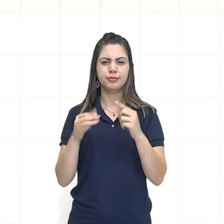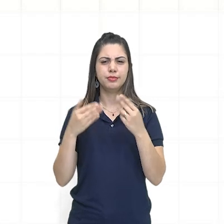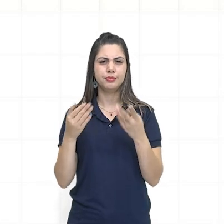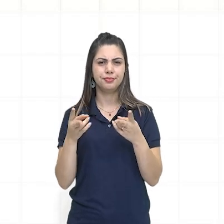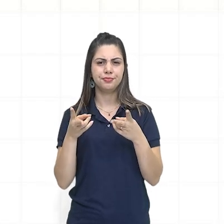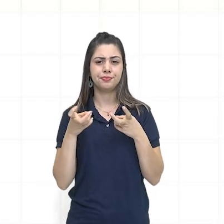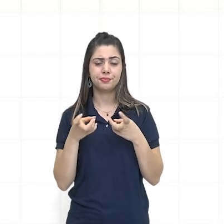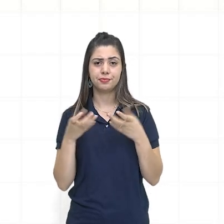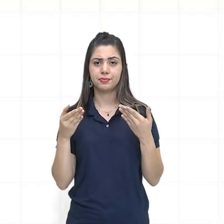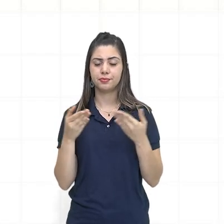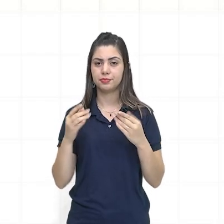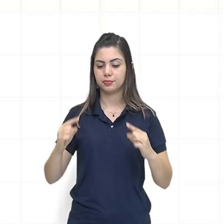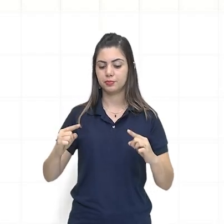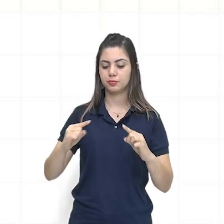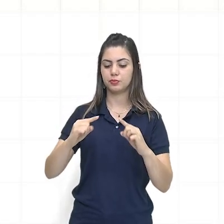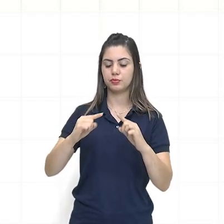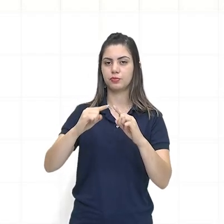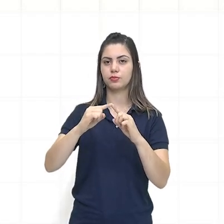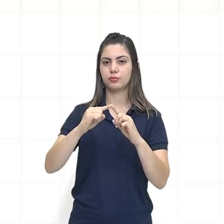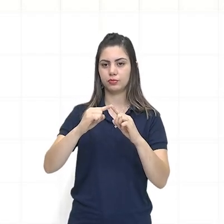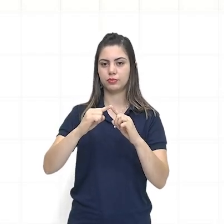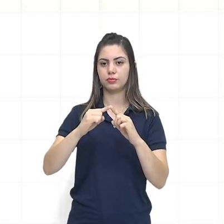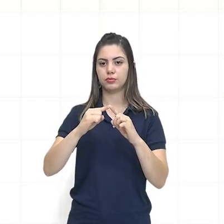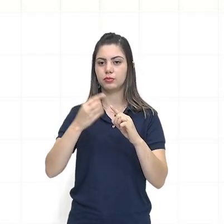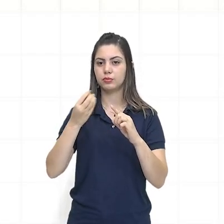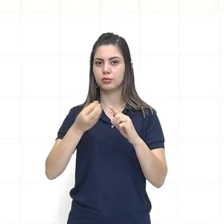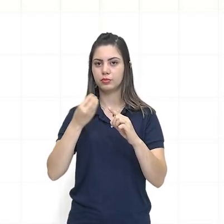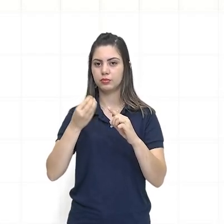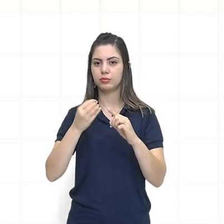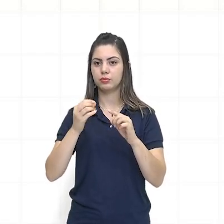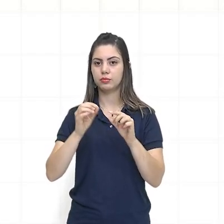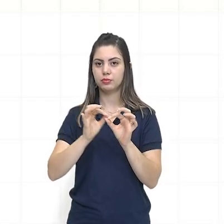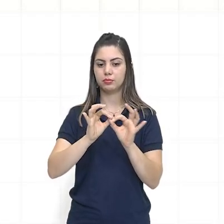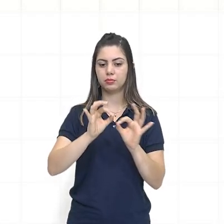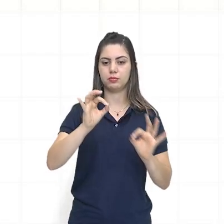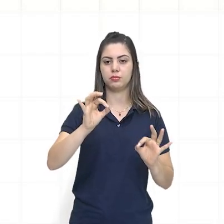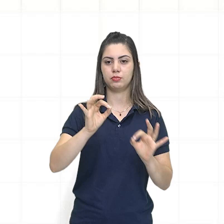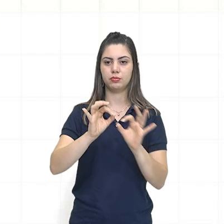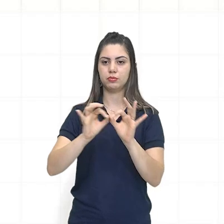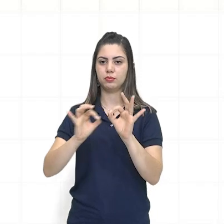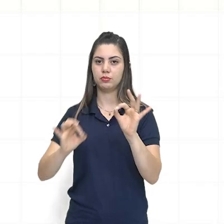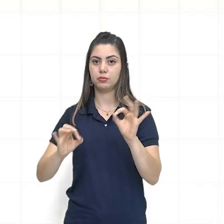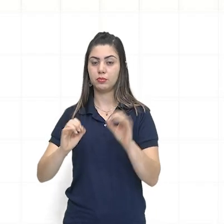esse ângulo de cima, ele tem uma abertura maior, olha só.